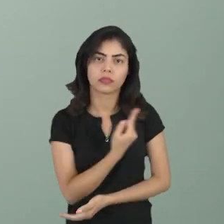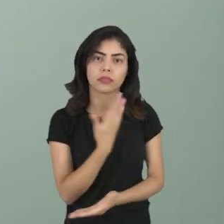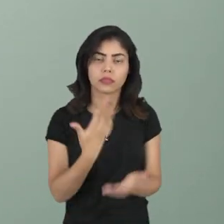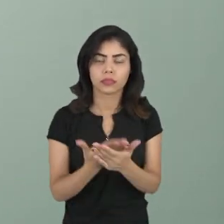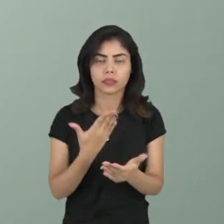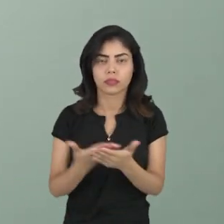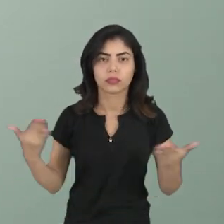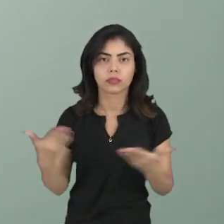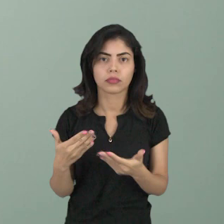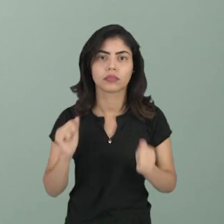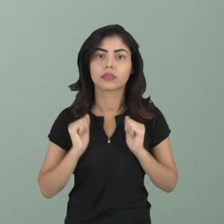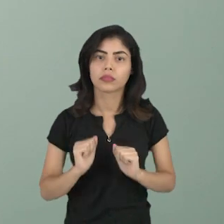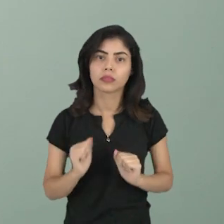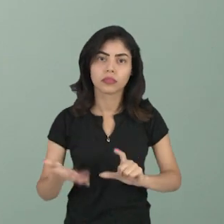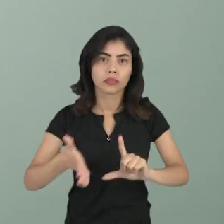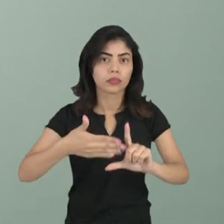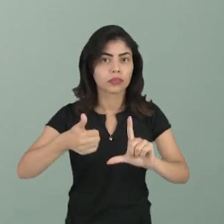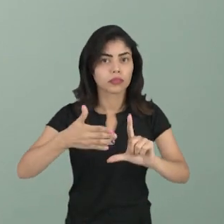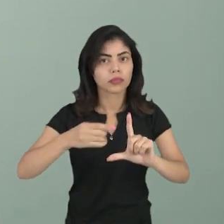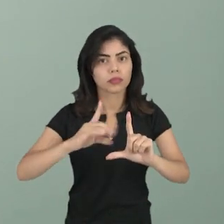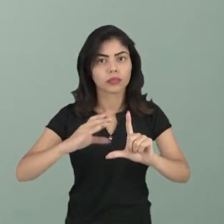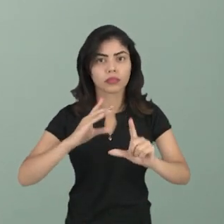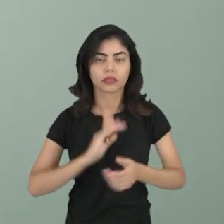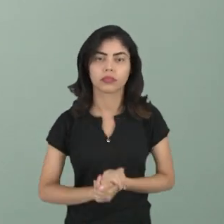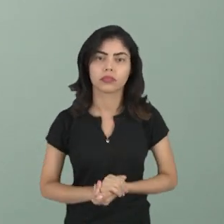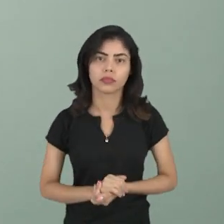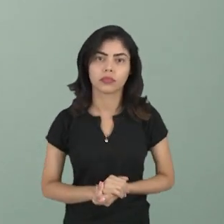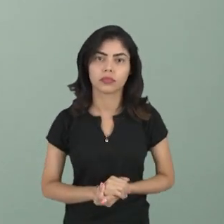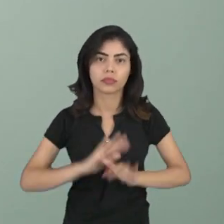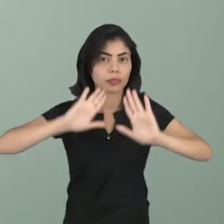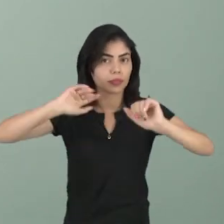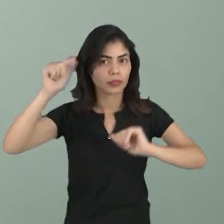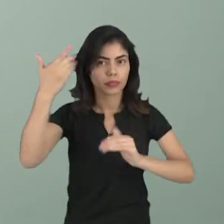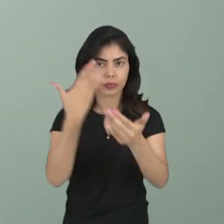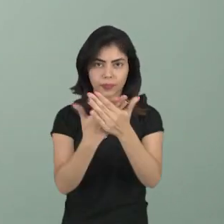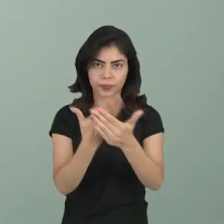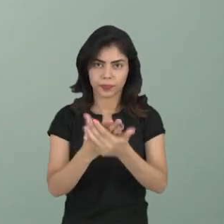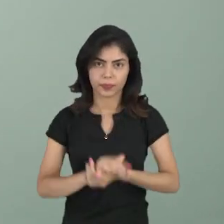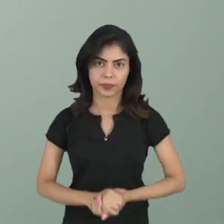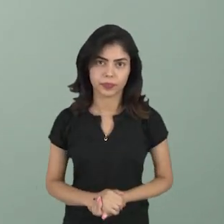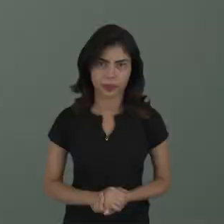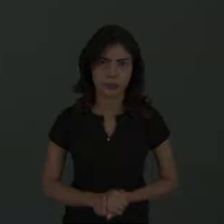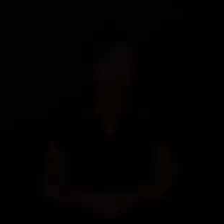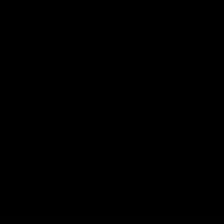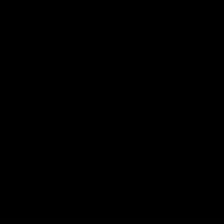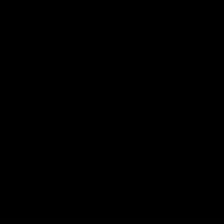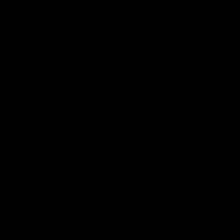de hoje. Vocês podem acessá-la mais vezes lá na plataforma Eduque. Até a próxima aula!